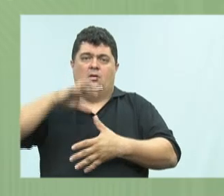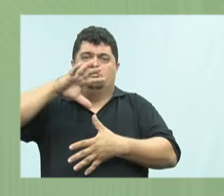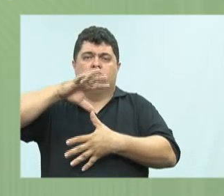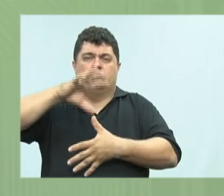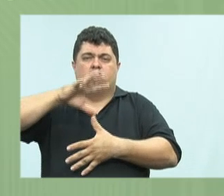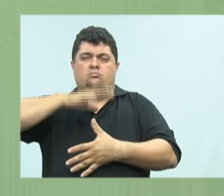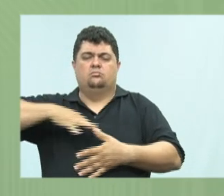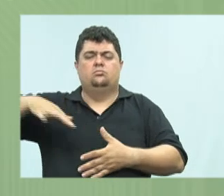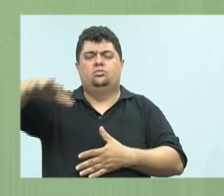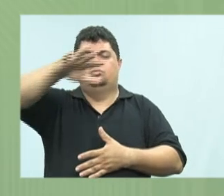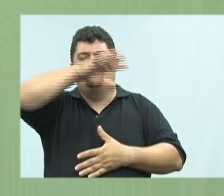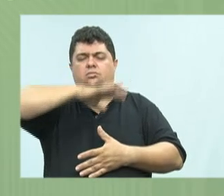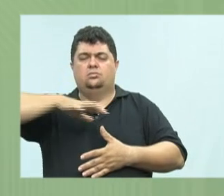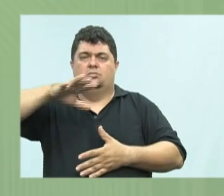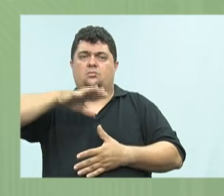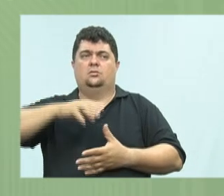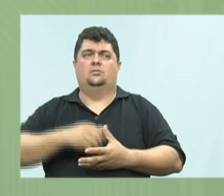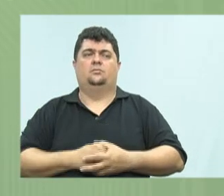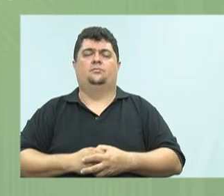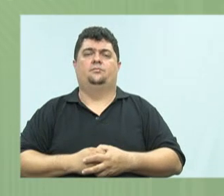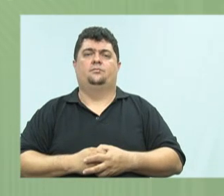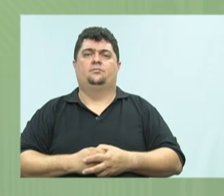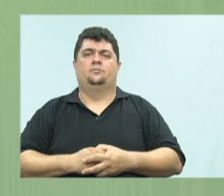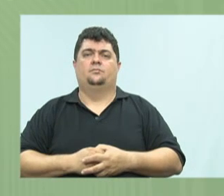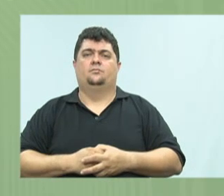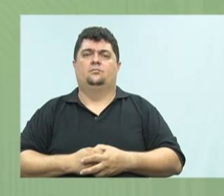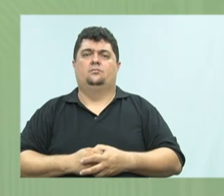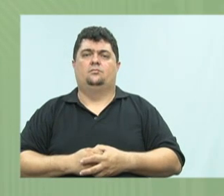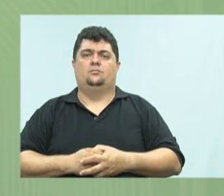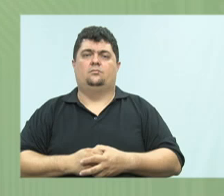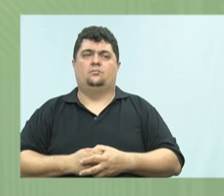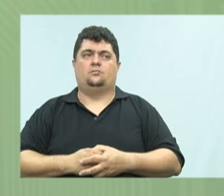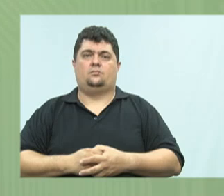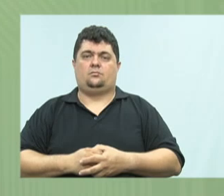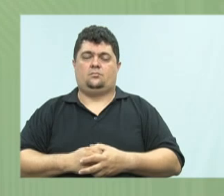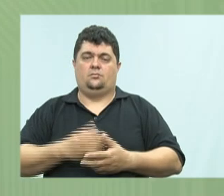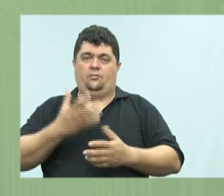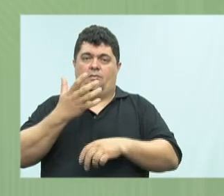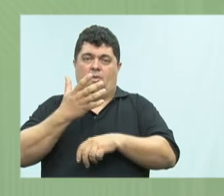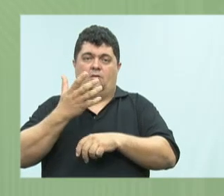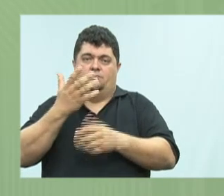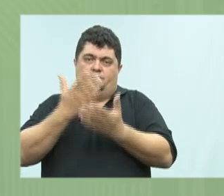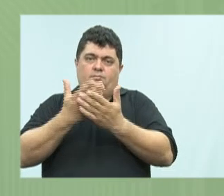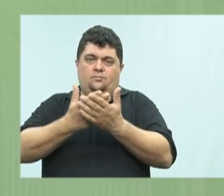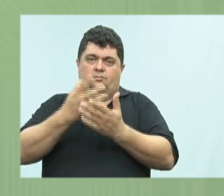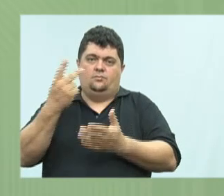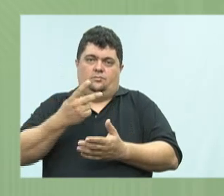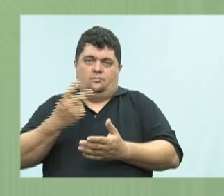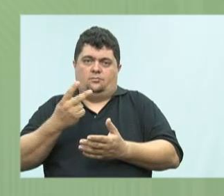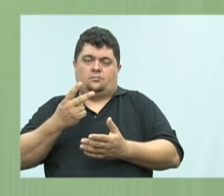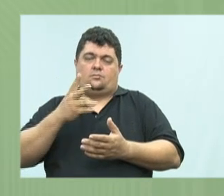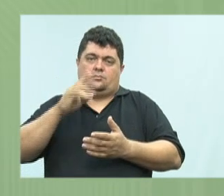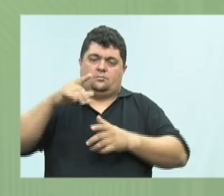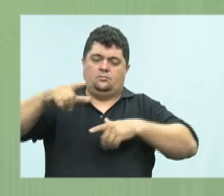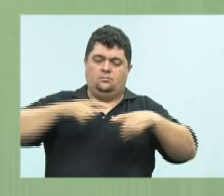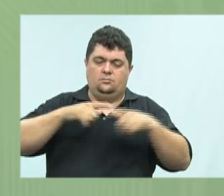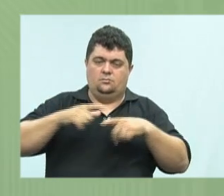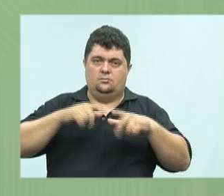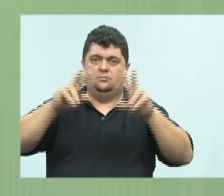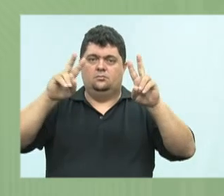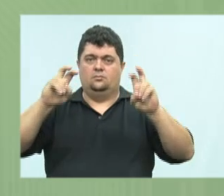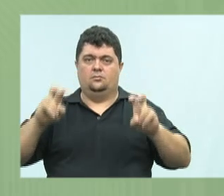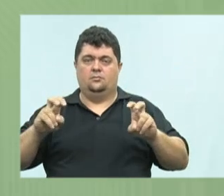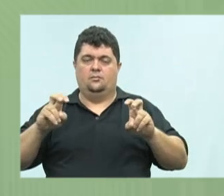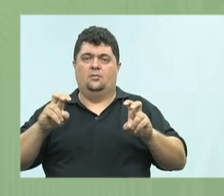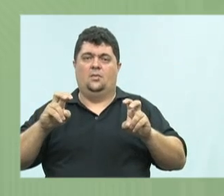60, de Marcela Galhardo, ok? E na próxima unidade nós iremos trabalhar os temas